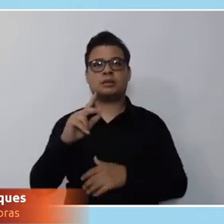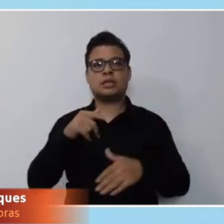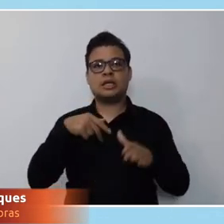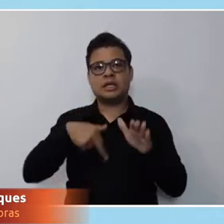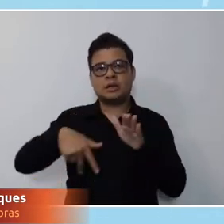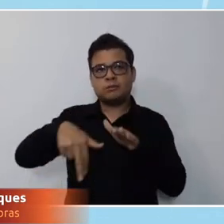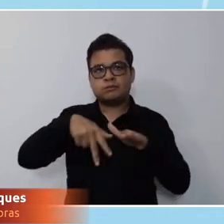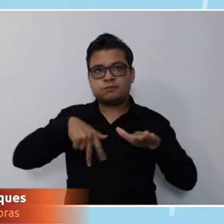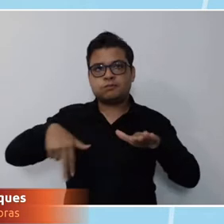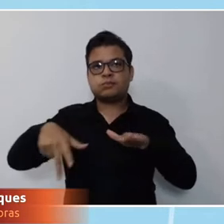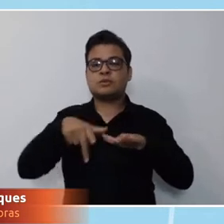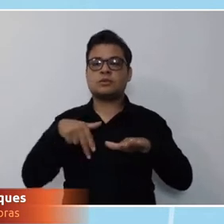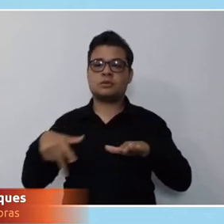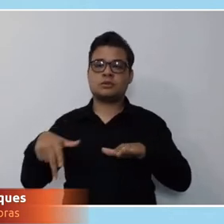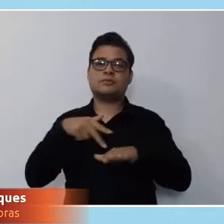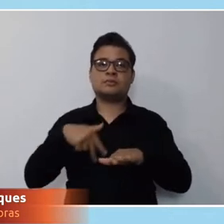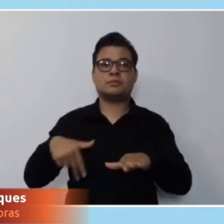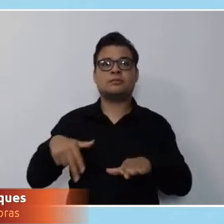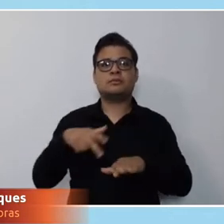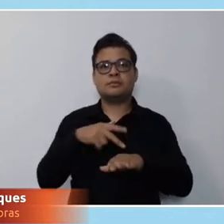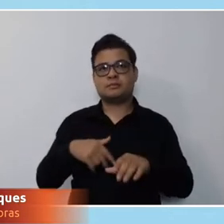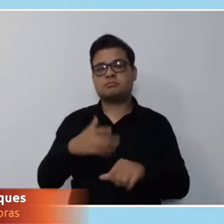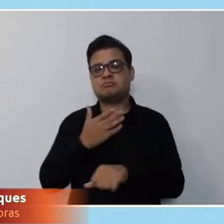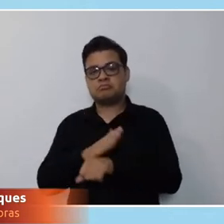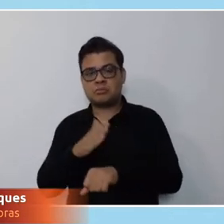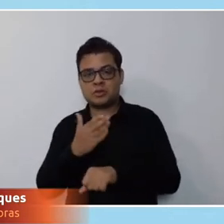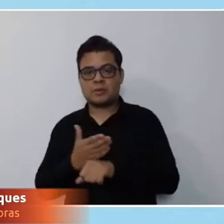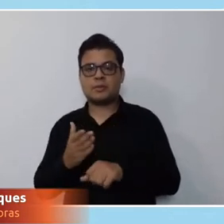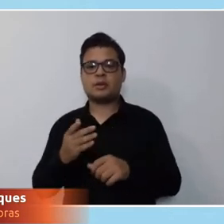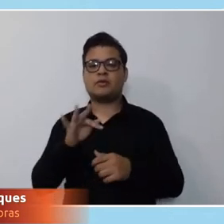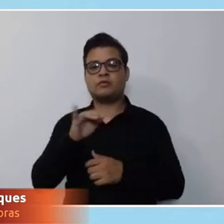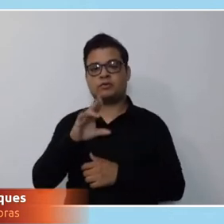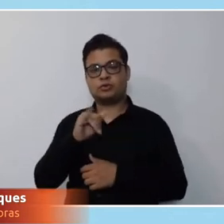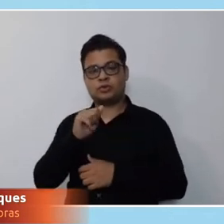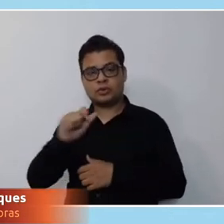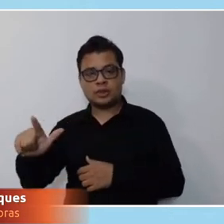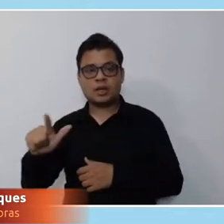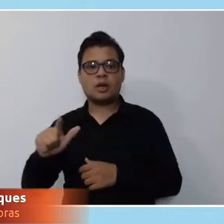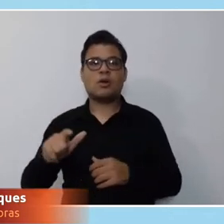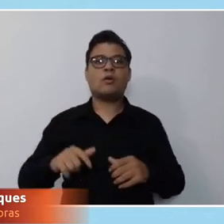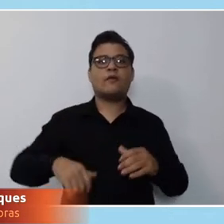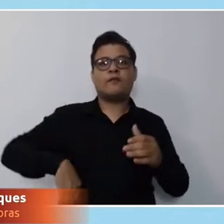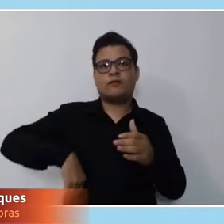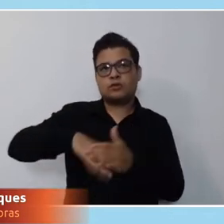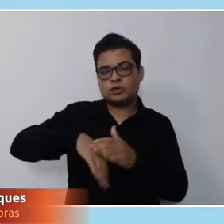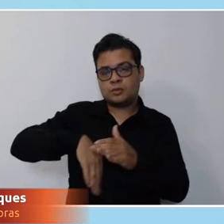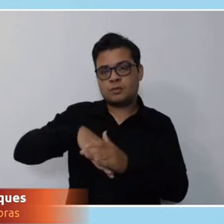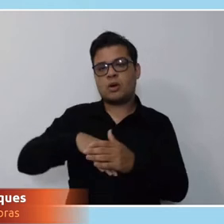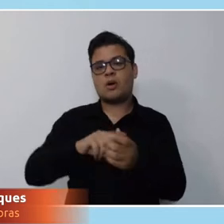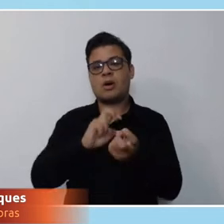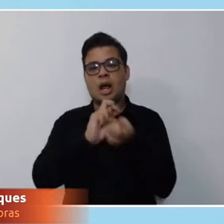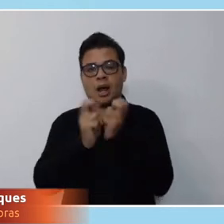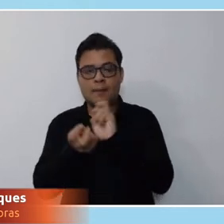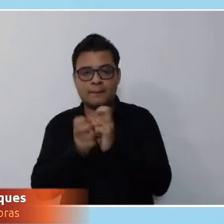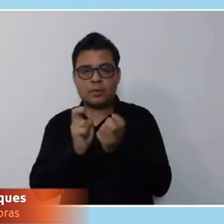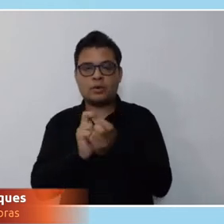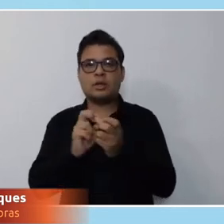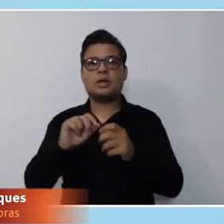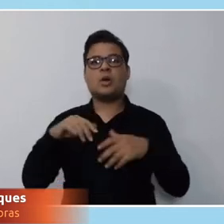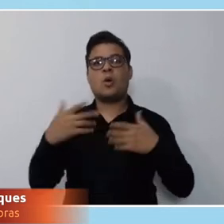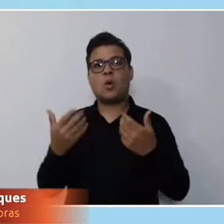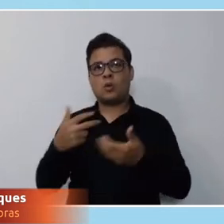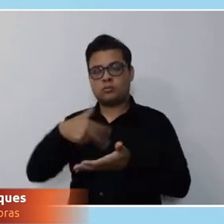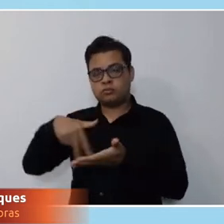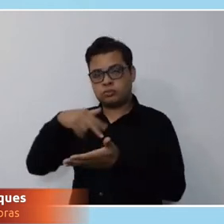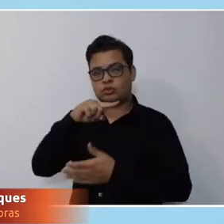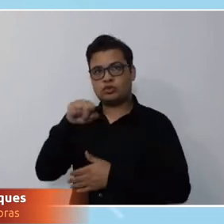funcional, futebol, vôlei, capoeira ou zumba. Basta comparecer ao Centro Olímpico, que